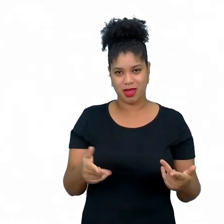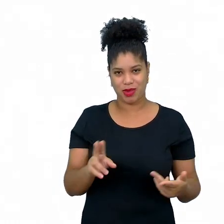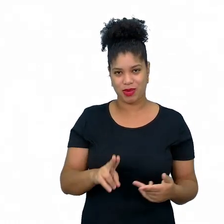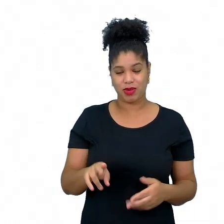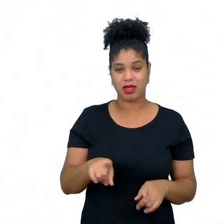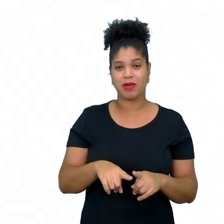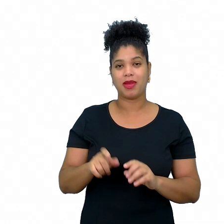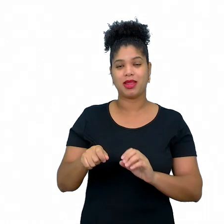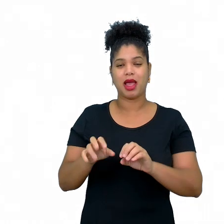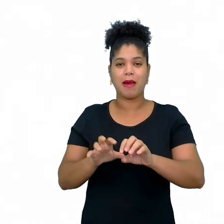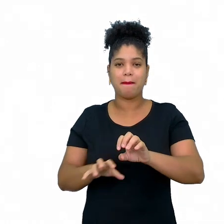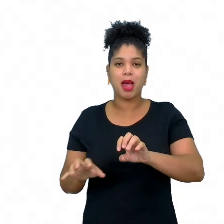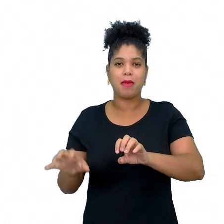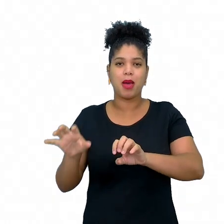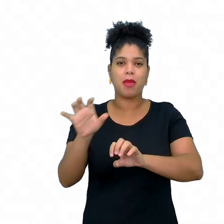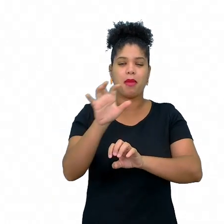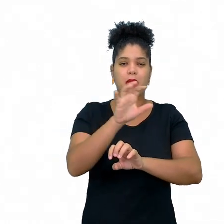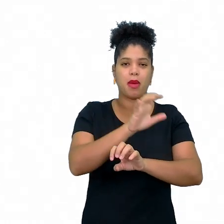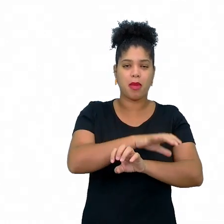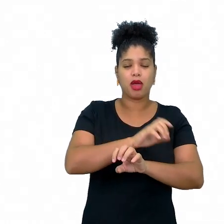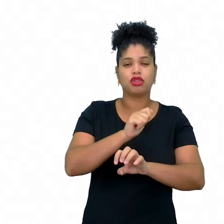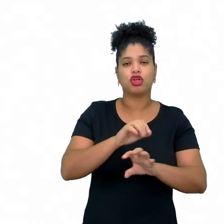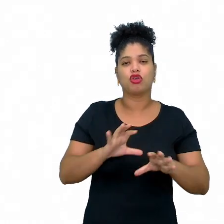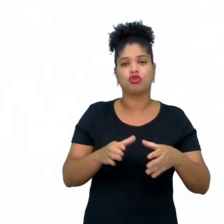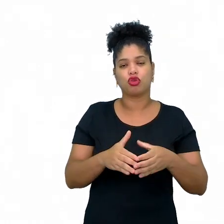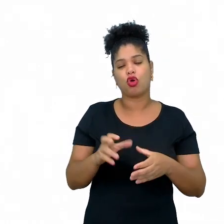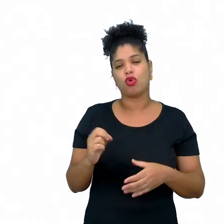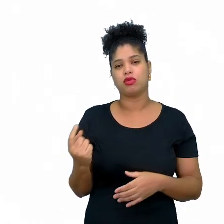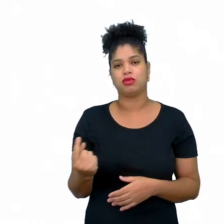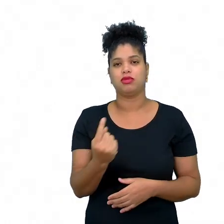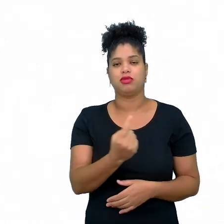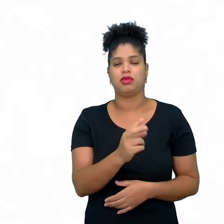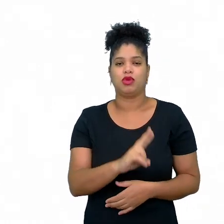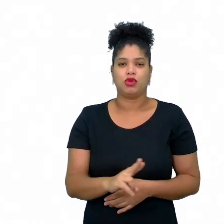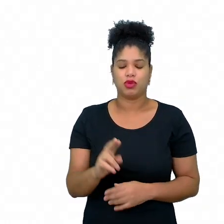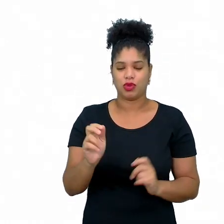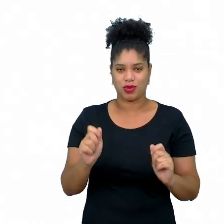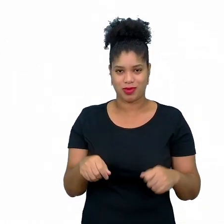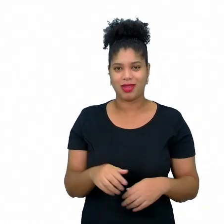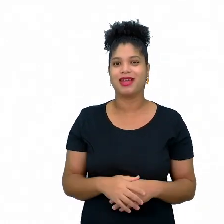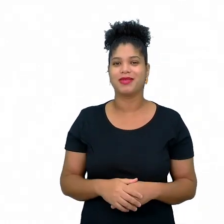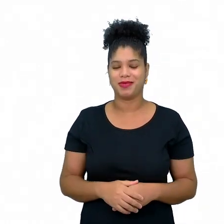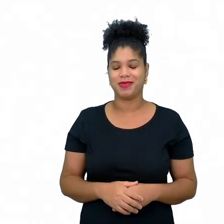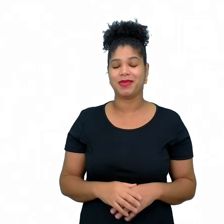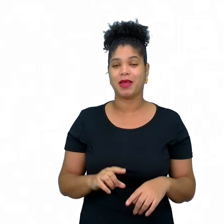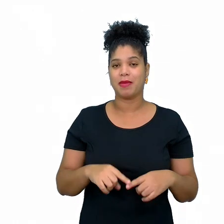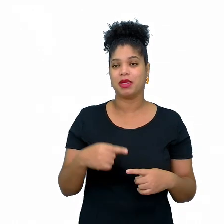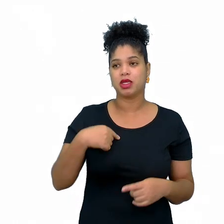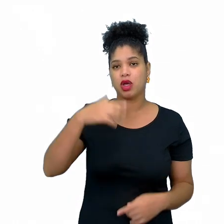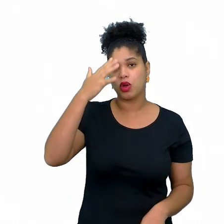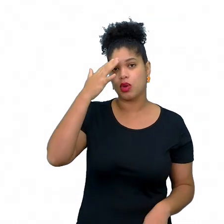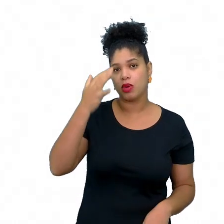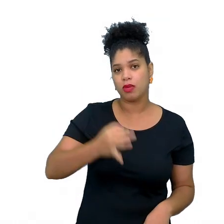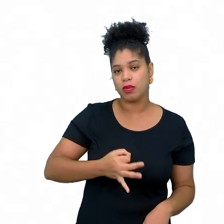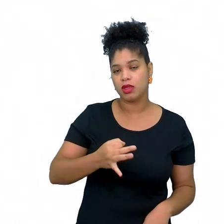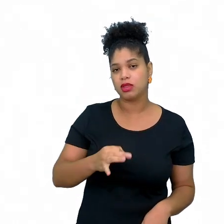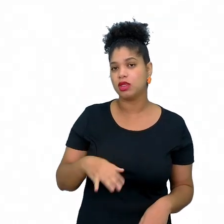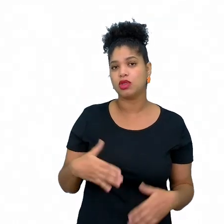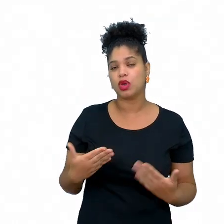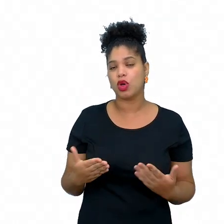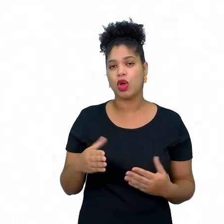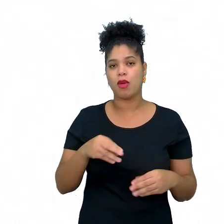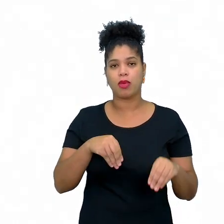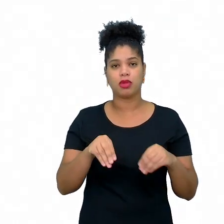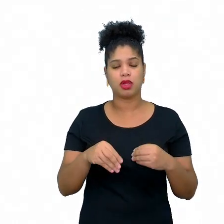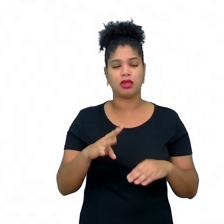mapa mental, né, junto com o grupo ou individual, para que eles... E agora, vocês compreenderam qual é a ideia da modelagem